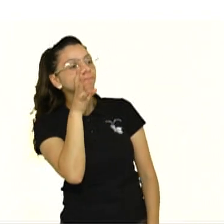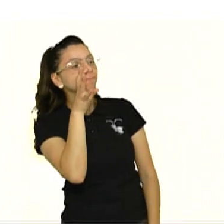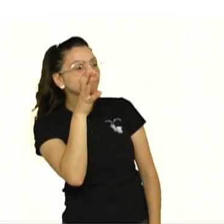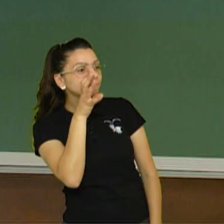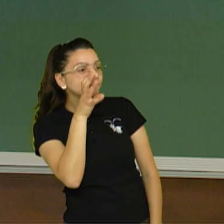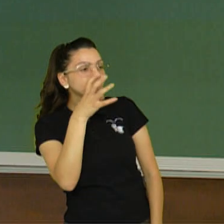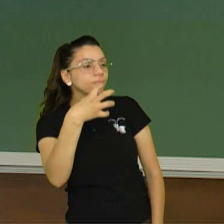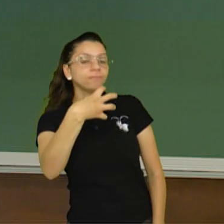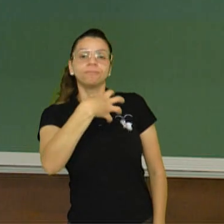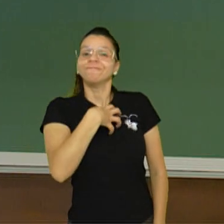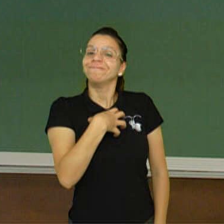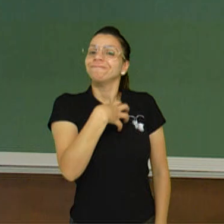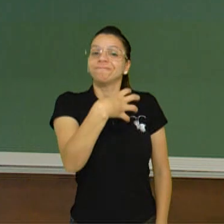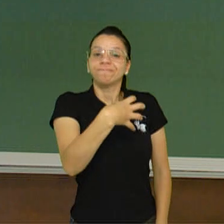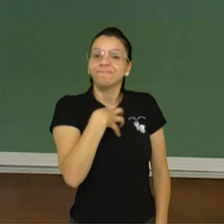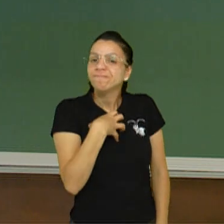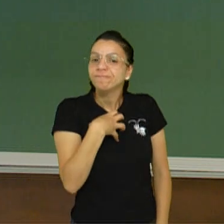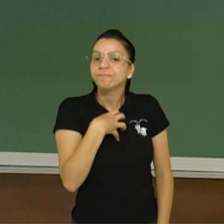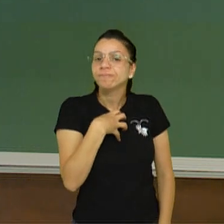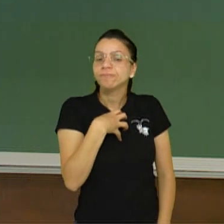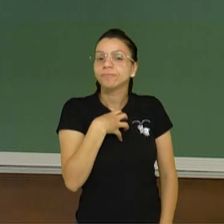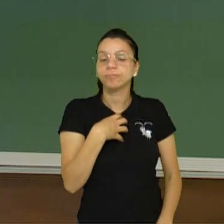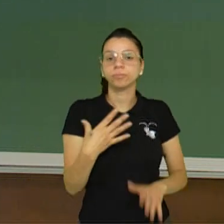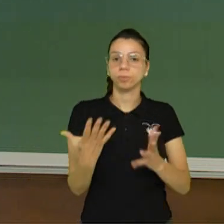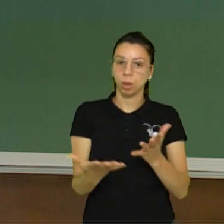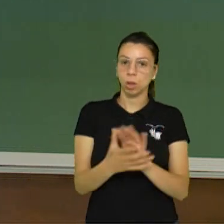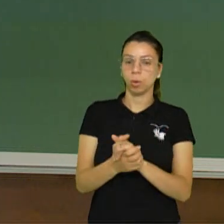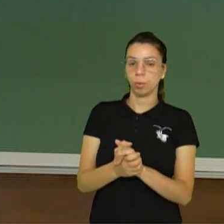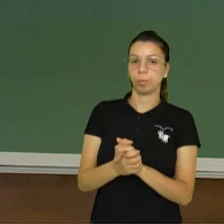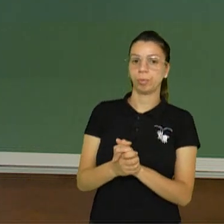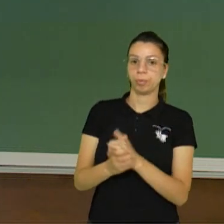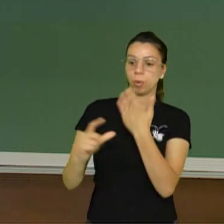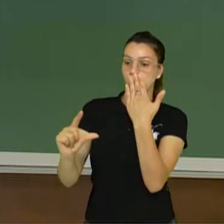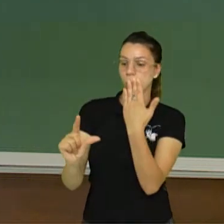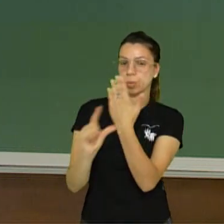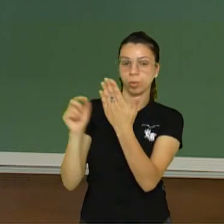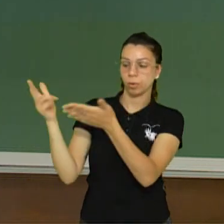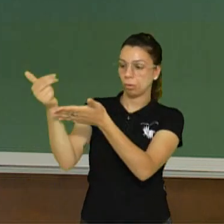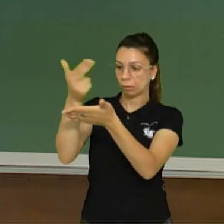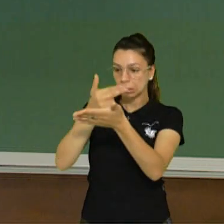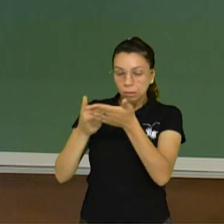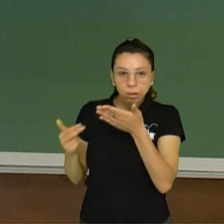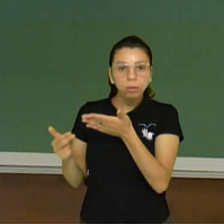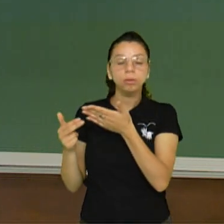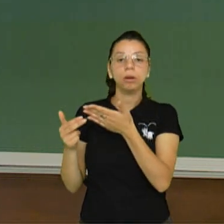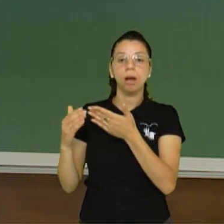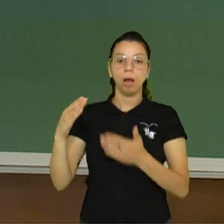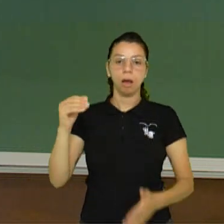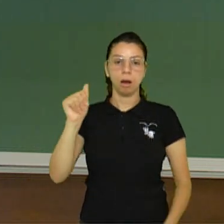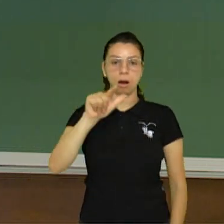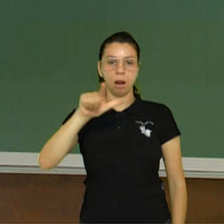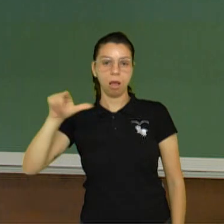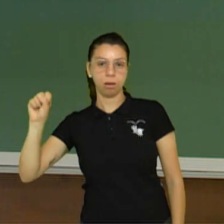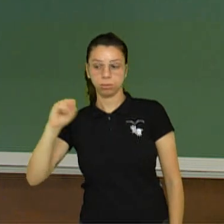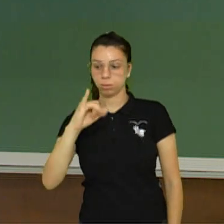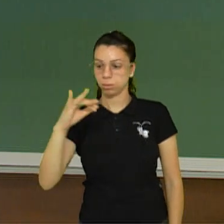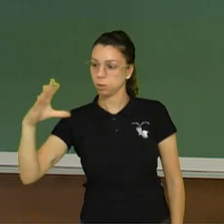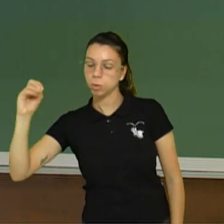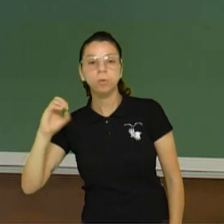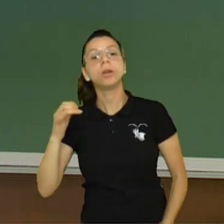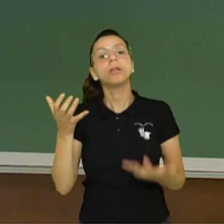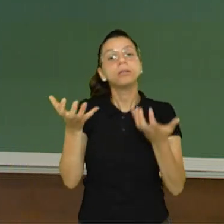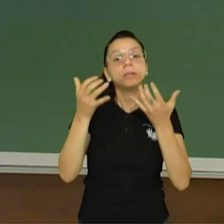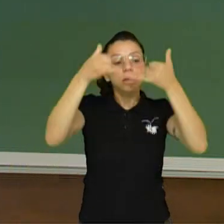sentimentos muito intensos. Então, os artistas clássicos, eles queriam evitar essa erupção dos